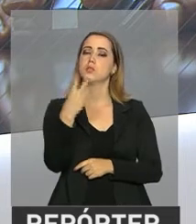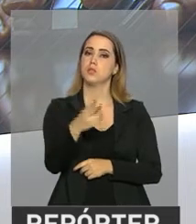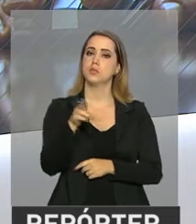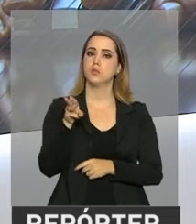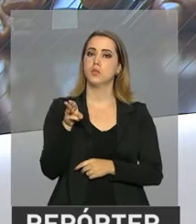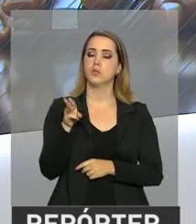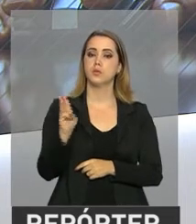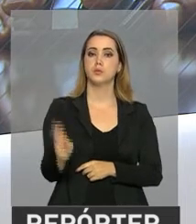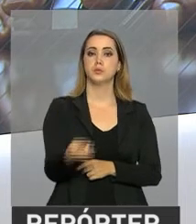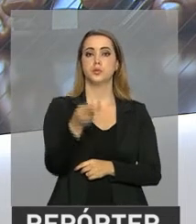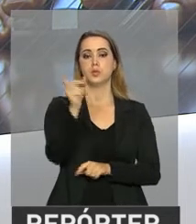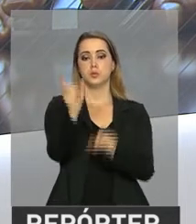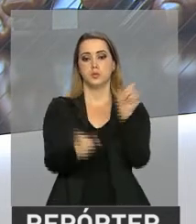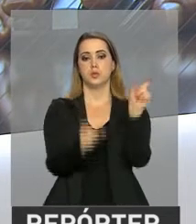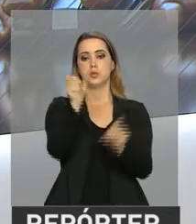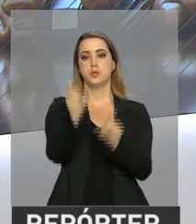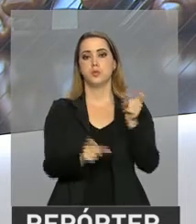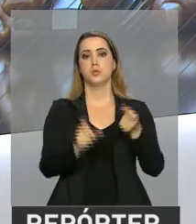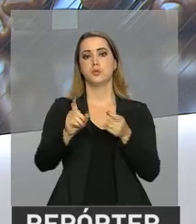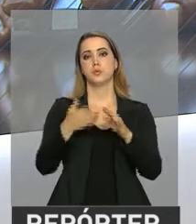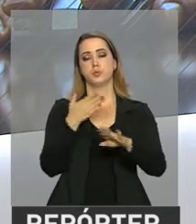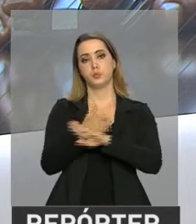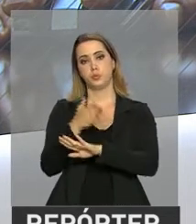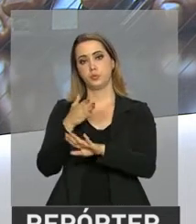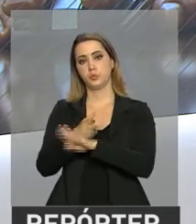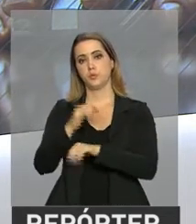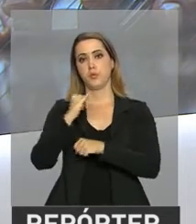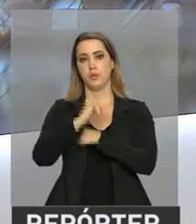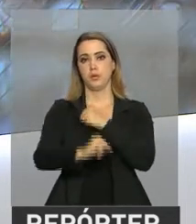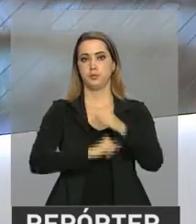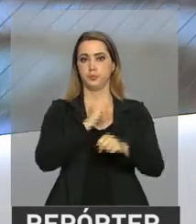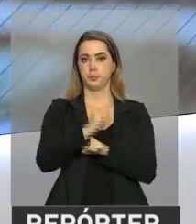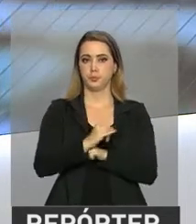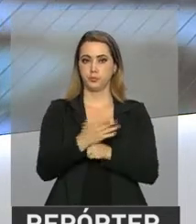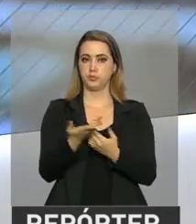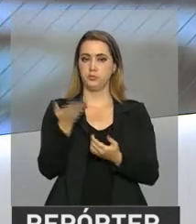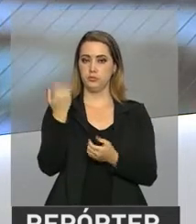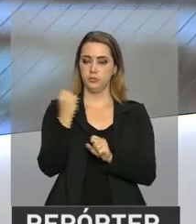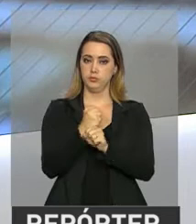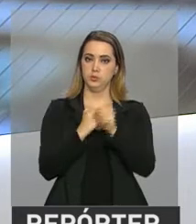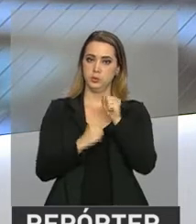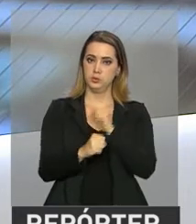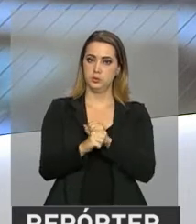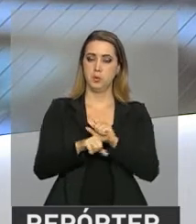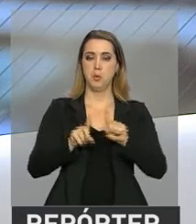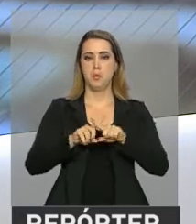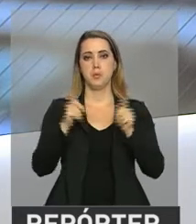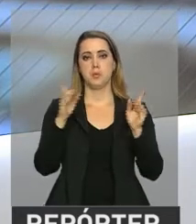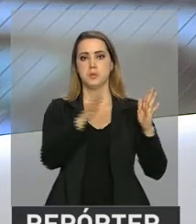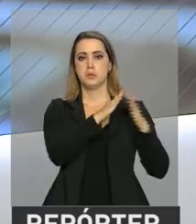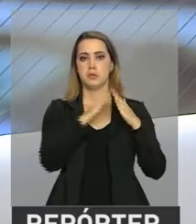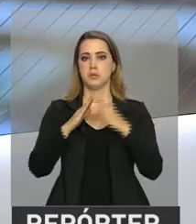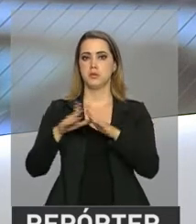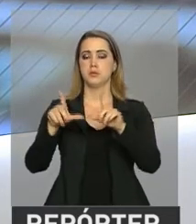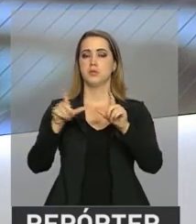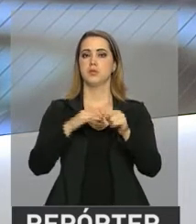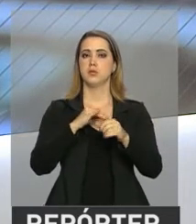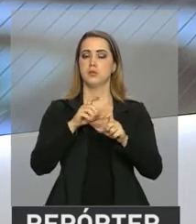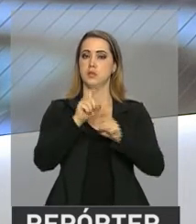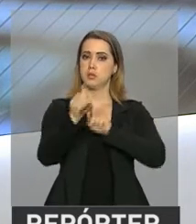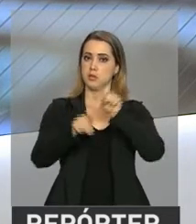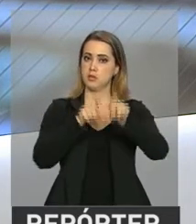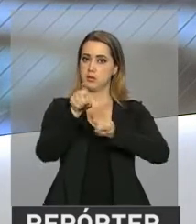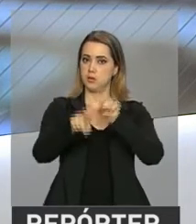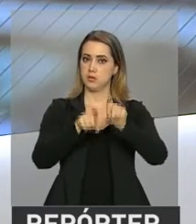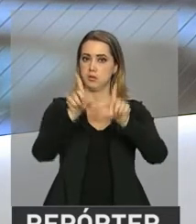acessaram a internet no brasil no ano passado mas os números de residências com computadores caiu de 32 milhões e meio